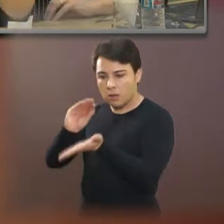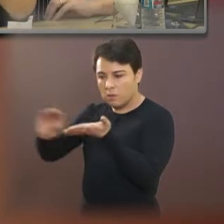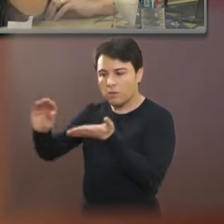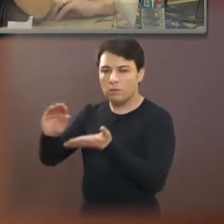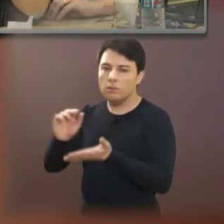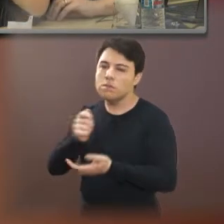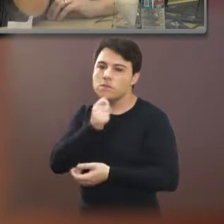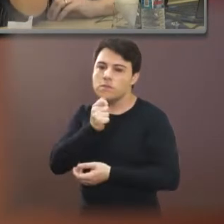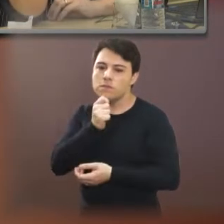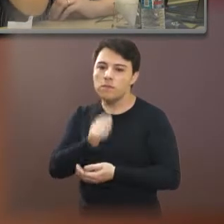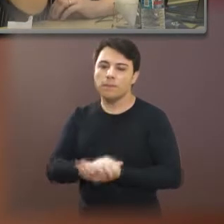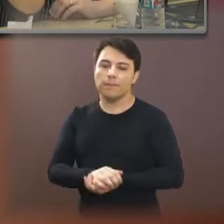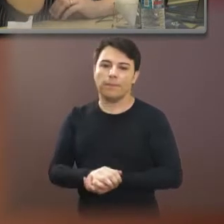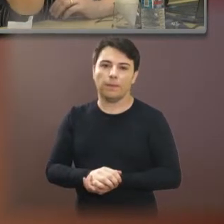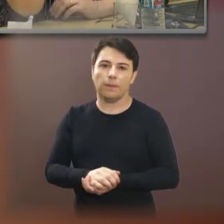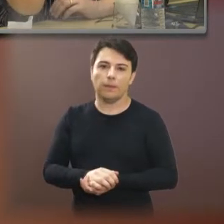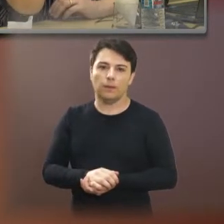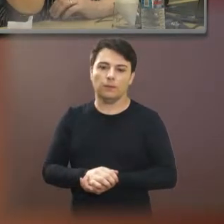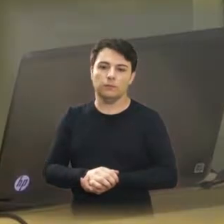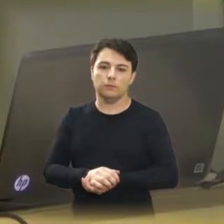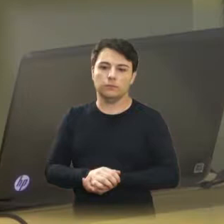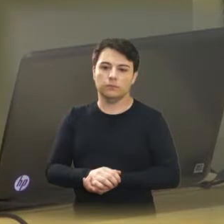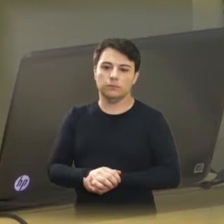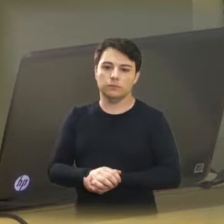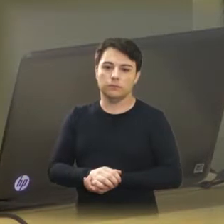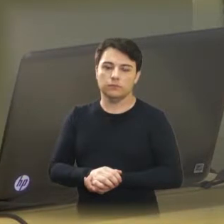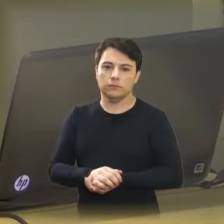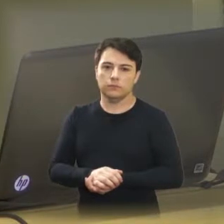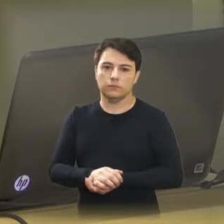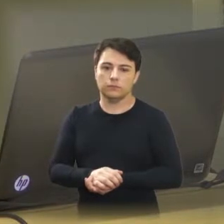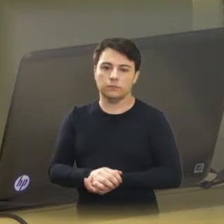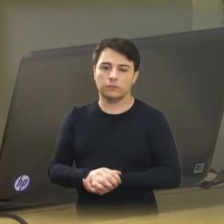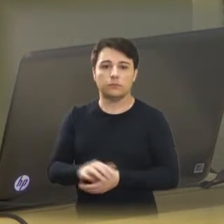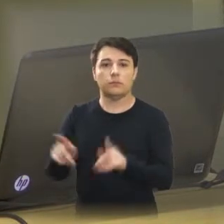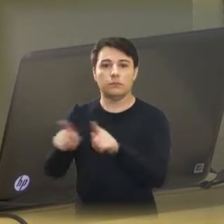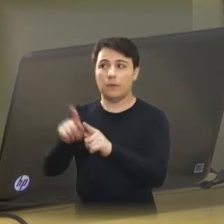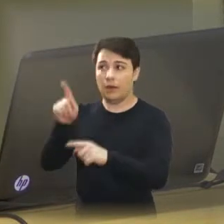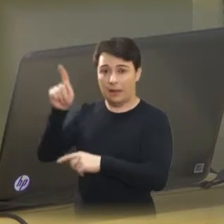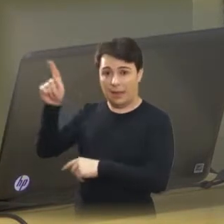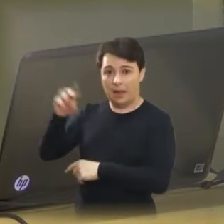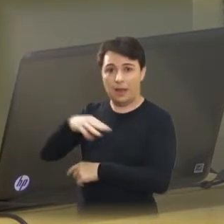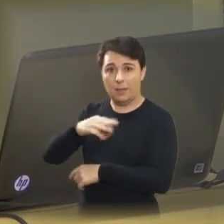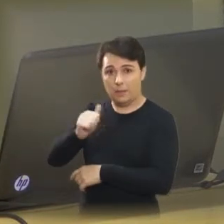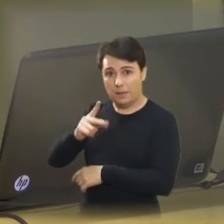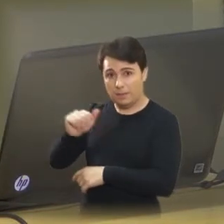Bom, antes de eu entrar na alteração, ainda sobre esse mapa.